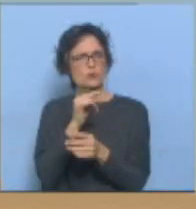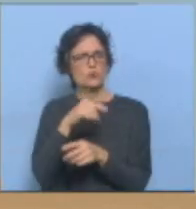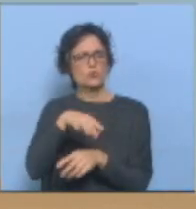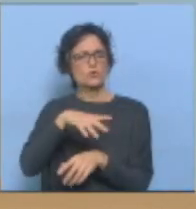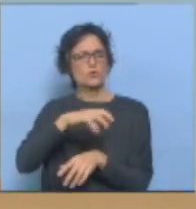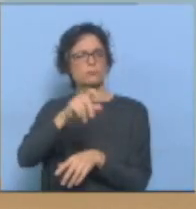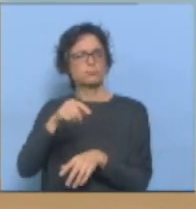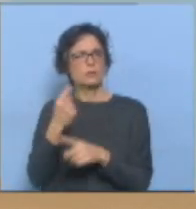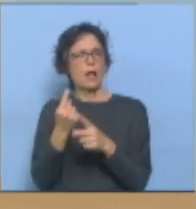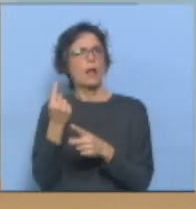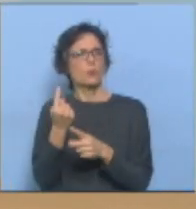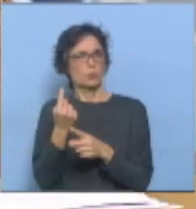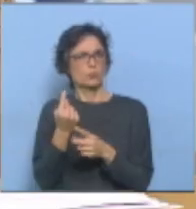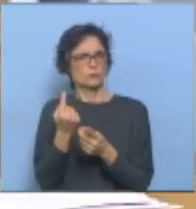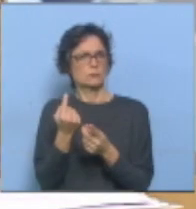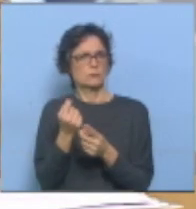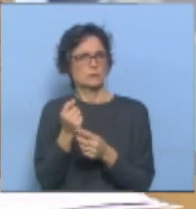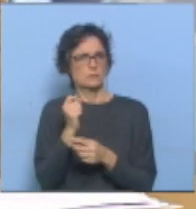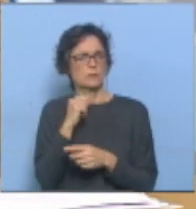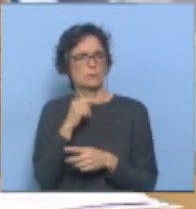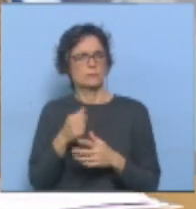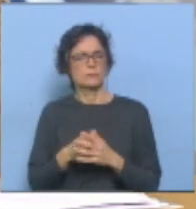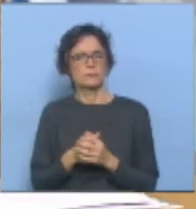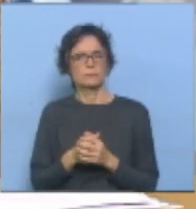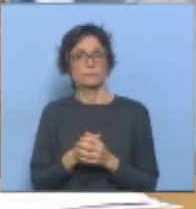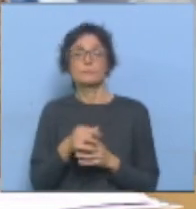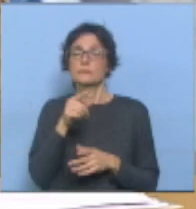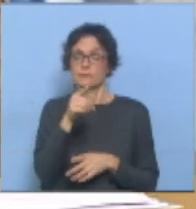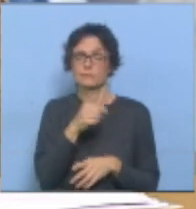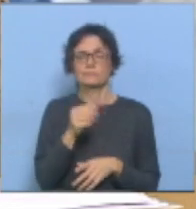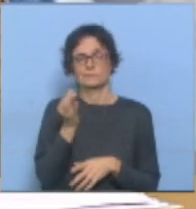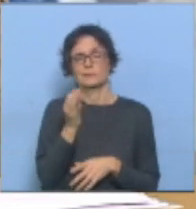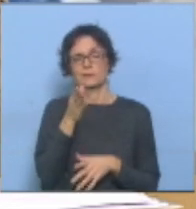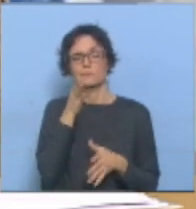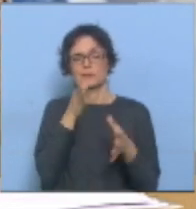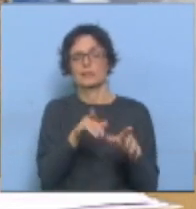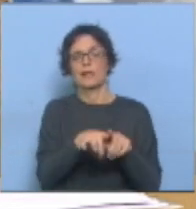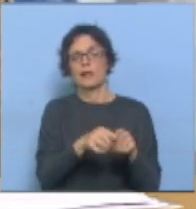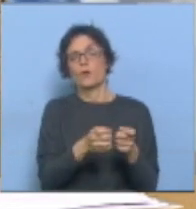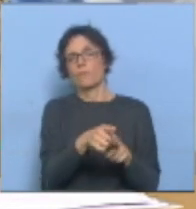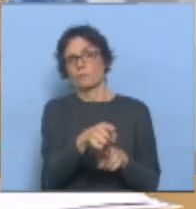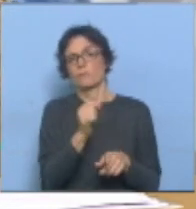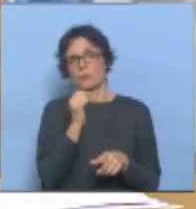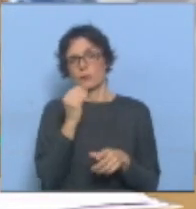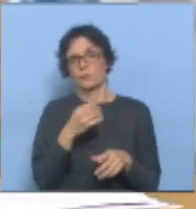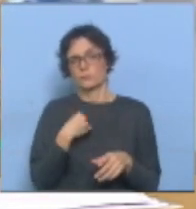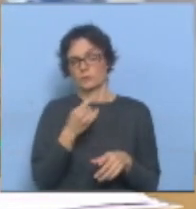chega depois... Sim, claro. Isso é uma... Com isso é que os políticos deviam preocupar-se.